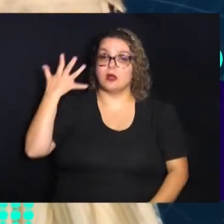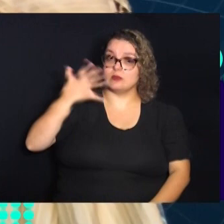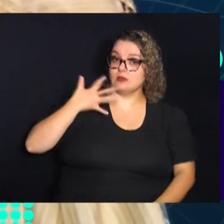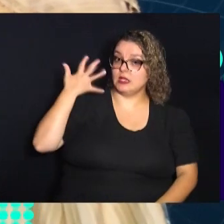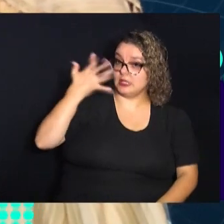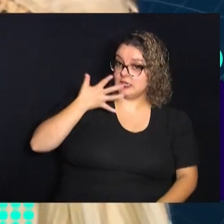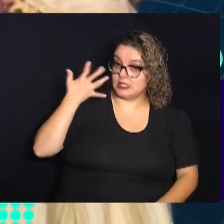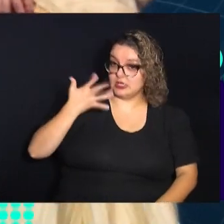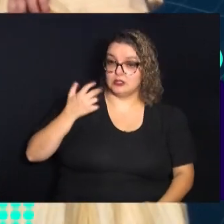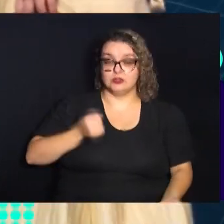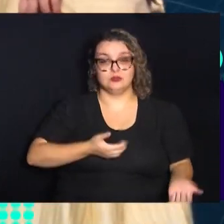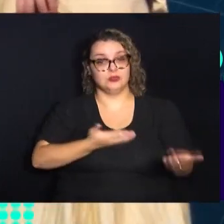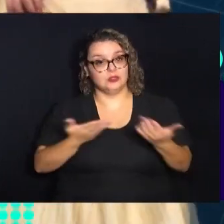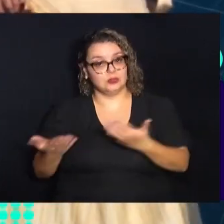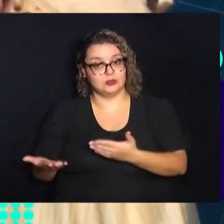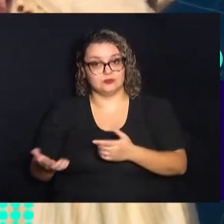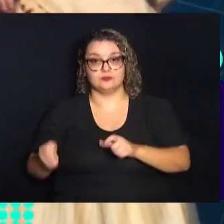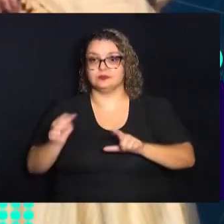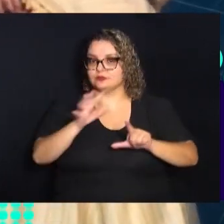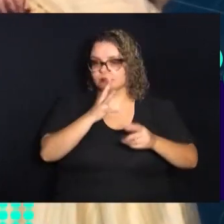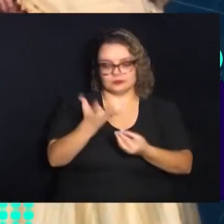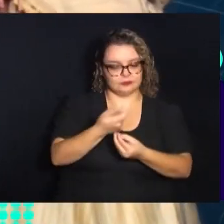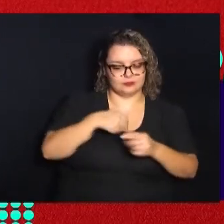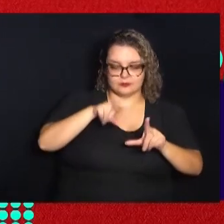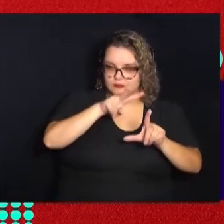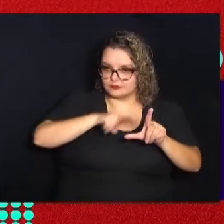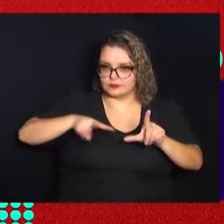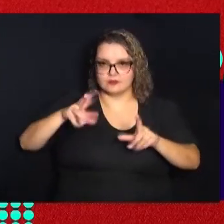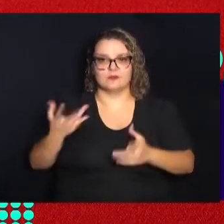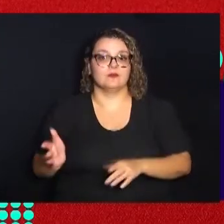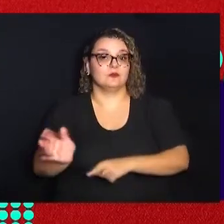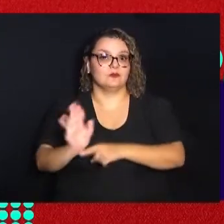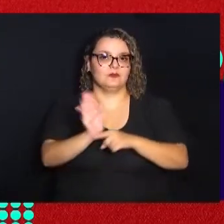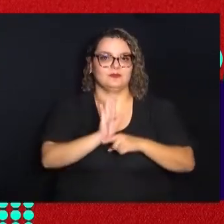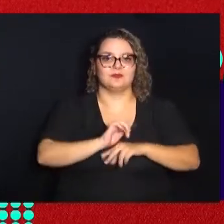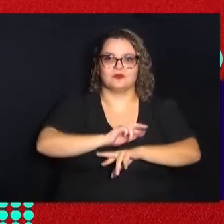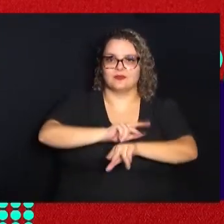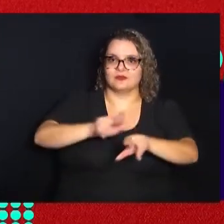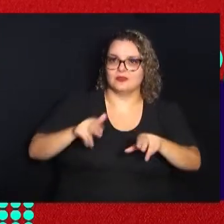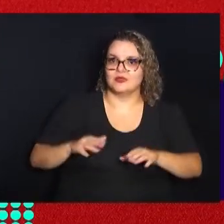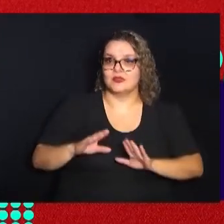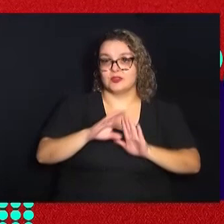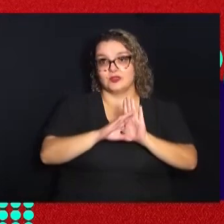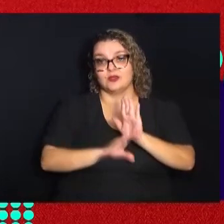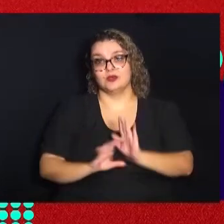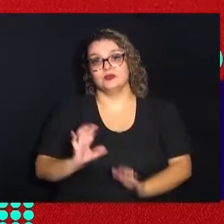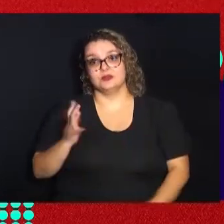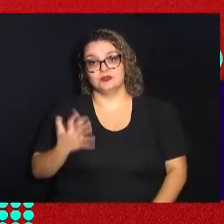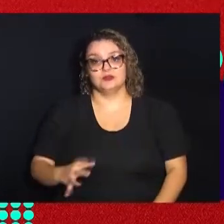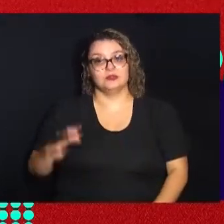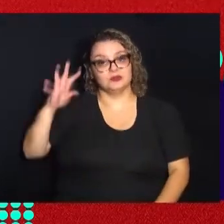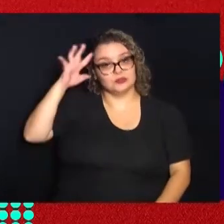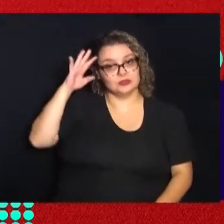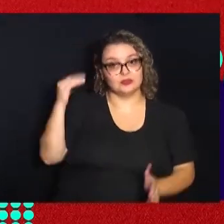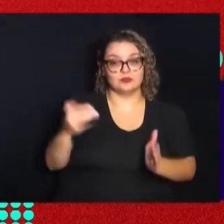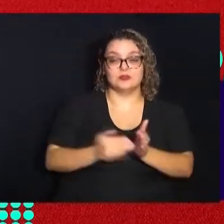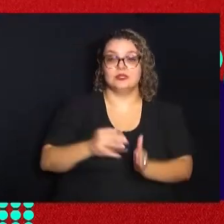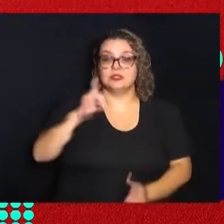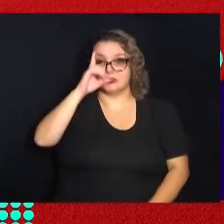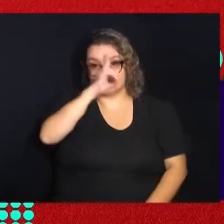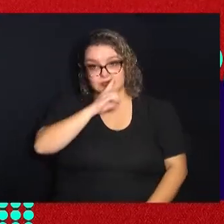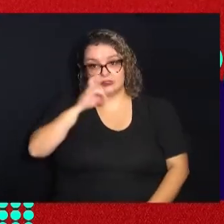literatura, palestra, exposições de artes visuais, cinema. Então é uma infinidade de programação que vai acontecer de